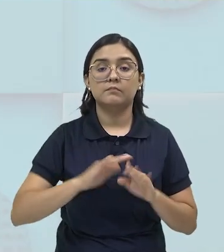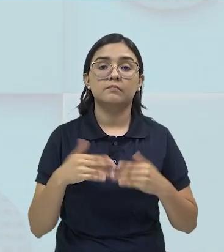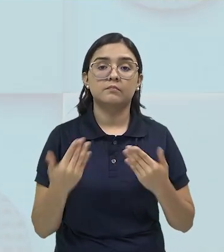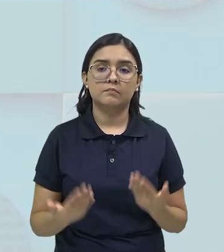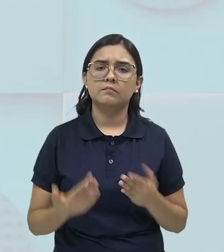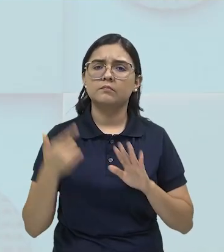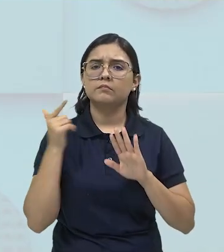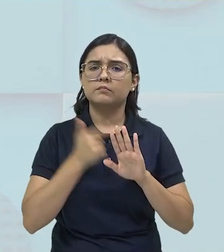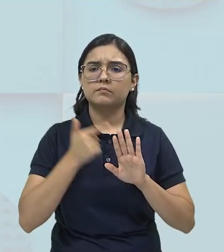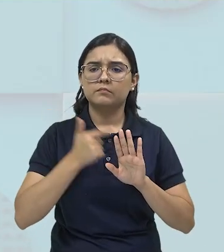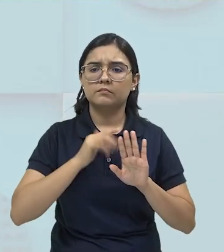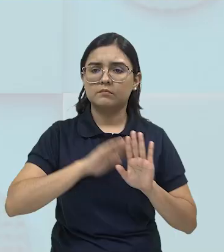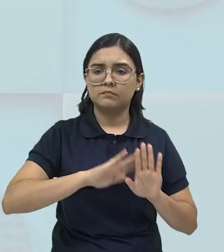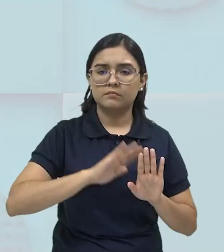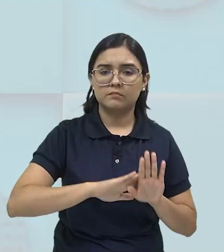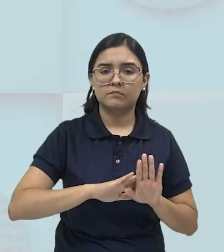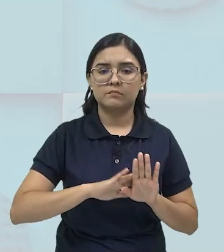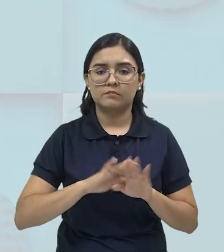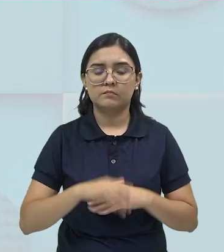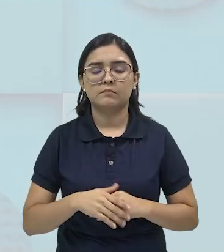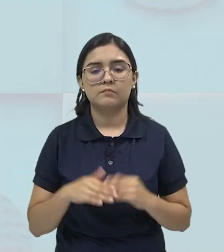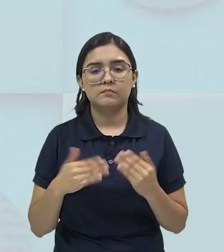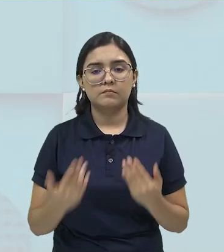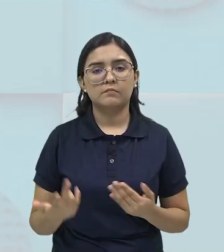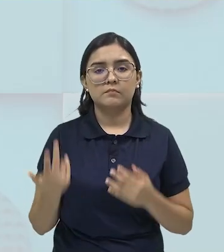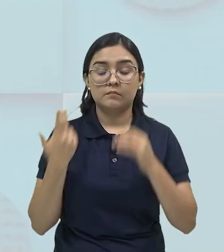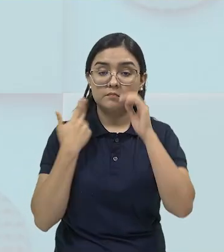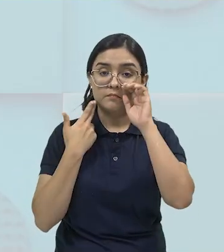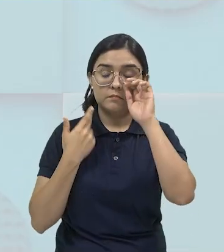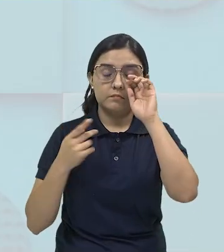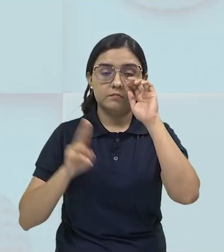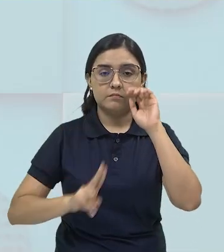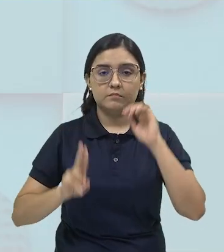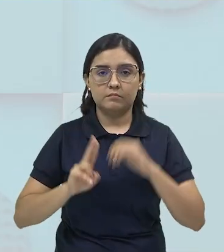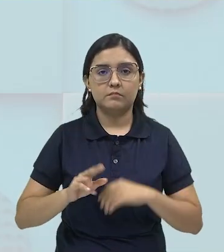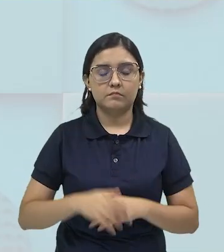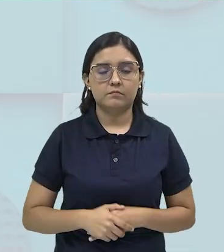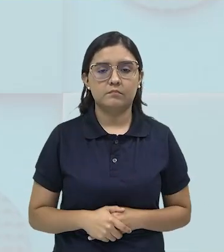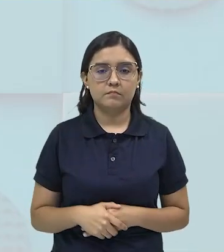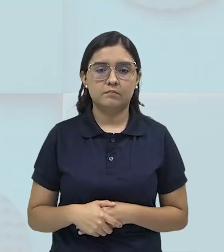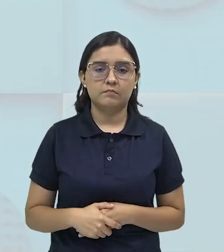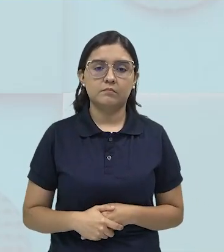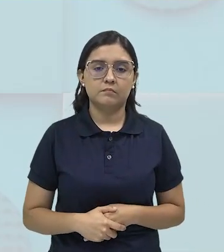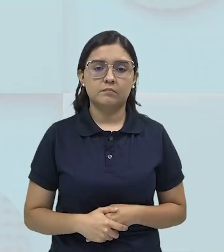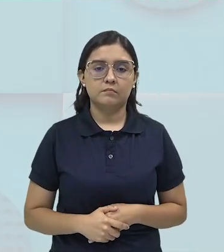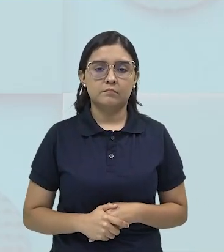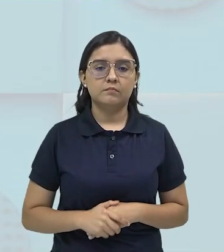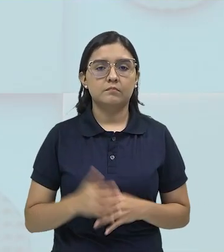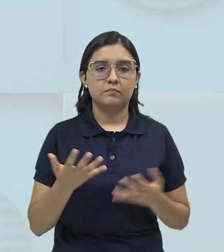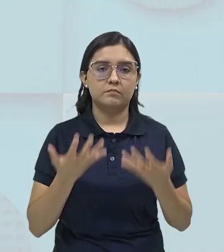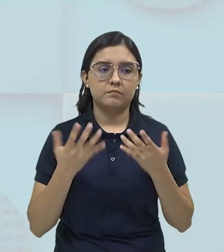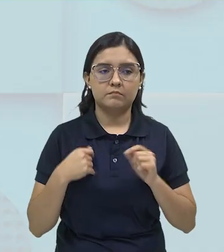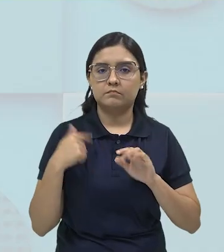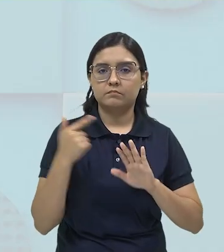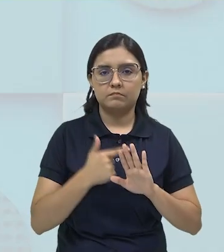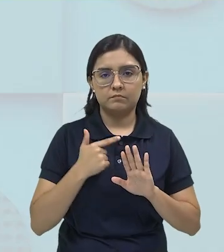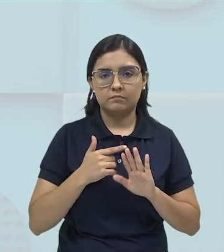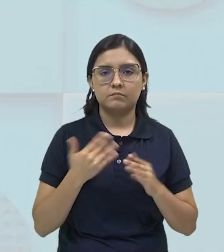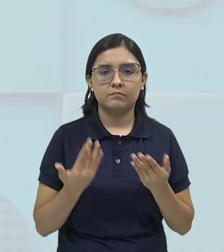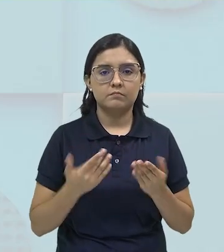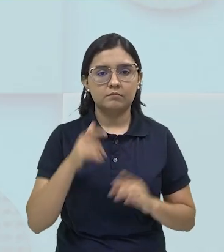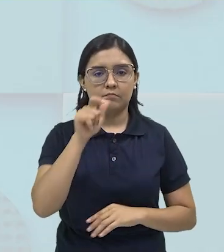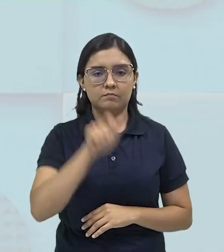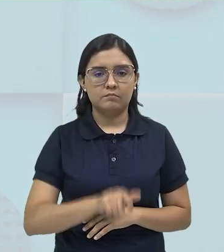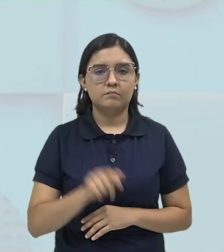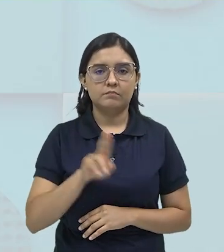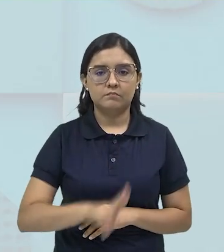ironia era uma coisa muito comum na nossa língua, não é? Quando a gente quer ironizar uma pessoa, a gente